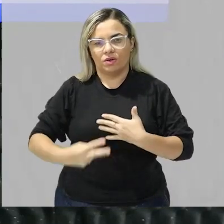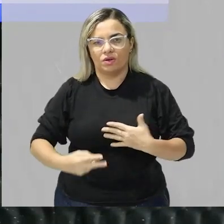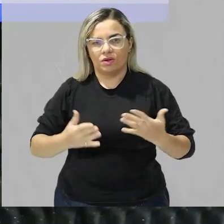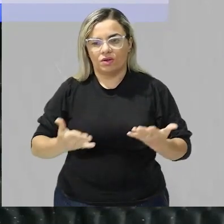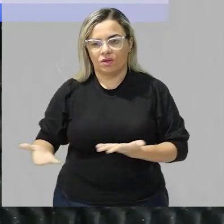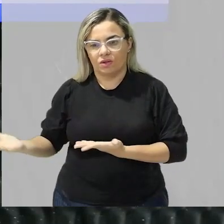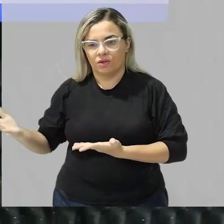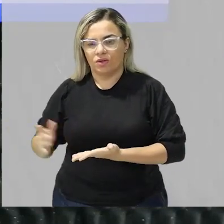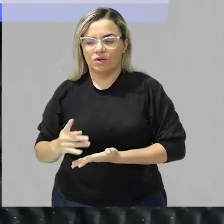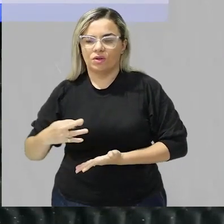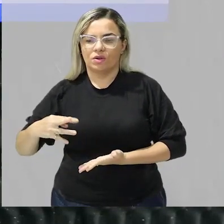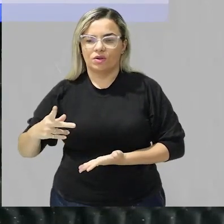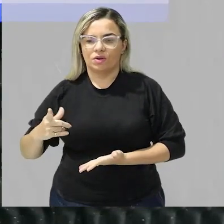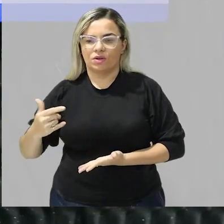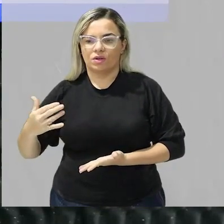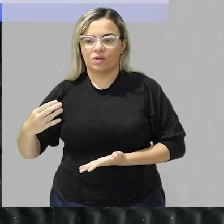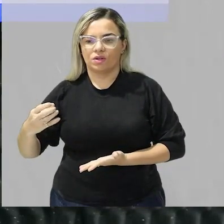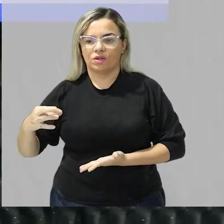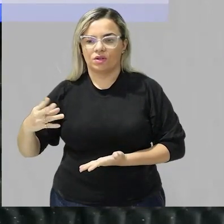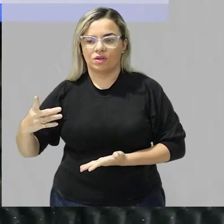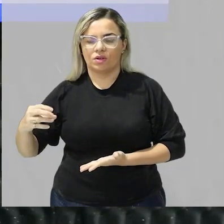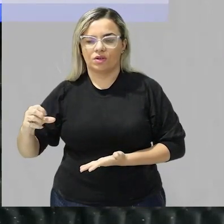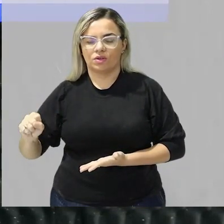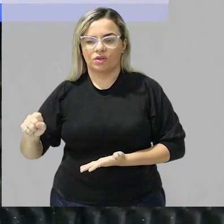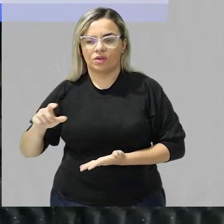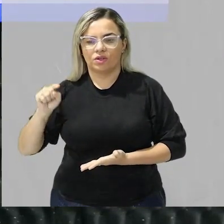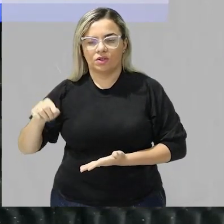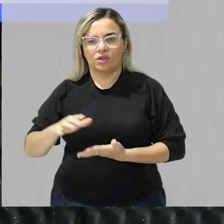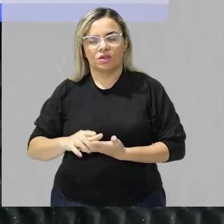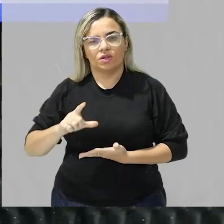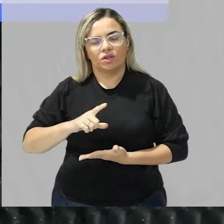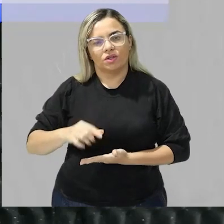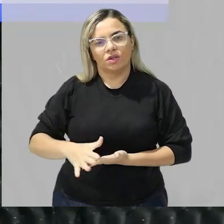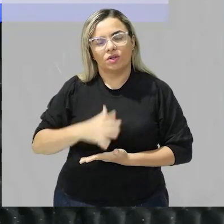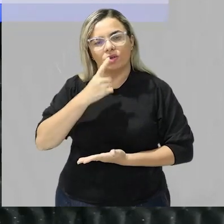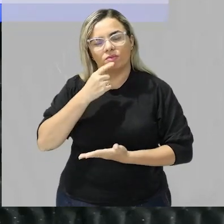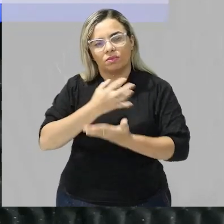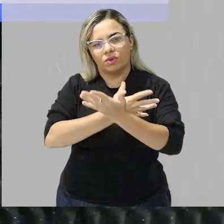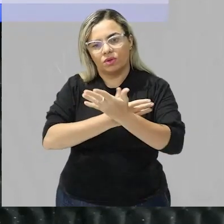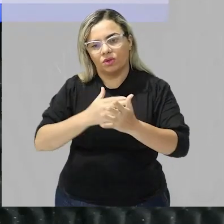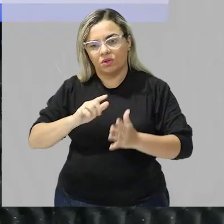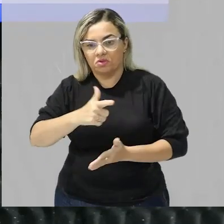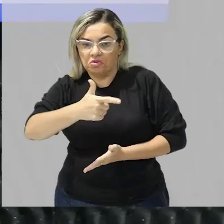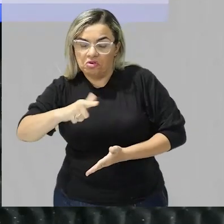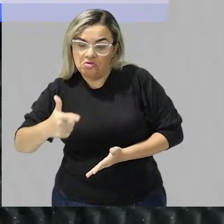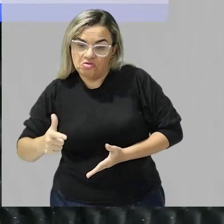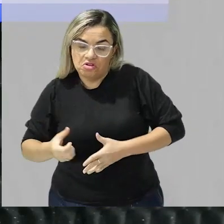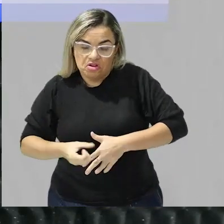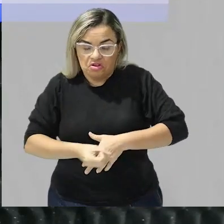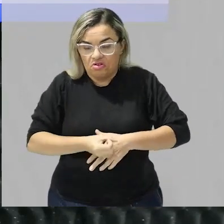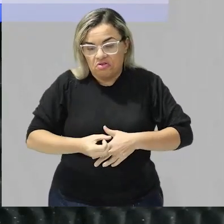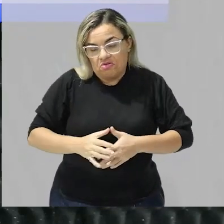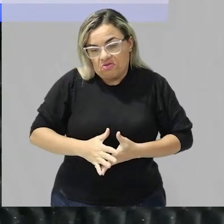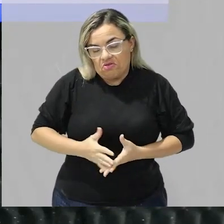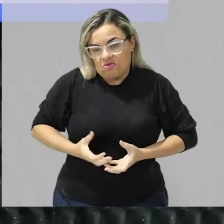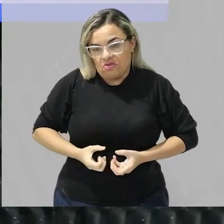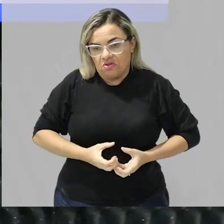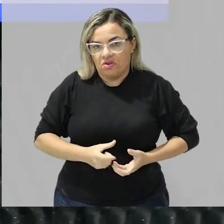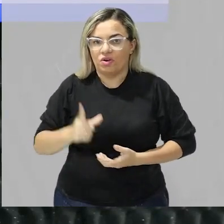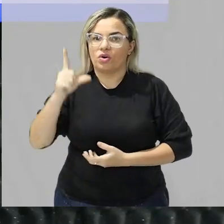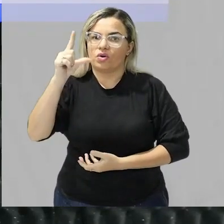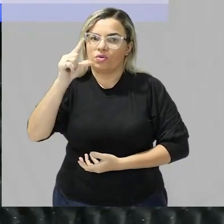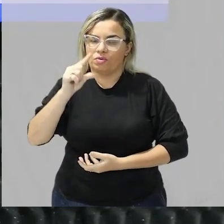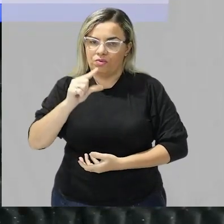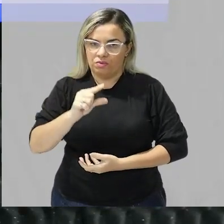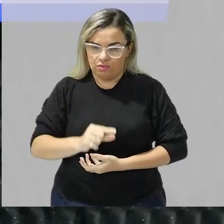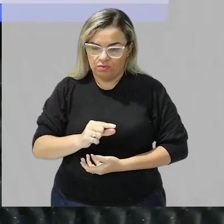esses triglicerídeos que estavam presentes no sangue se não tem digestão de gordura o que que acontece? diminui a